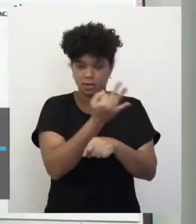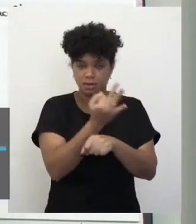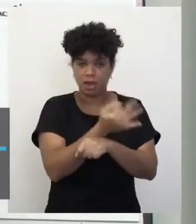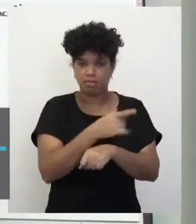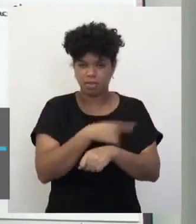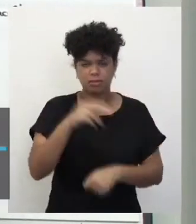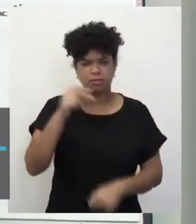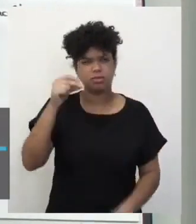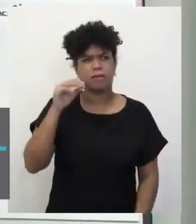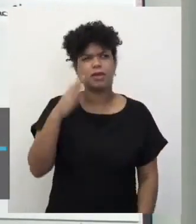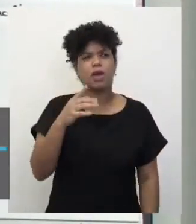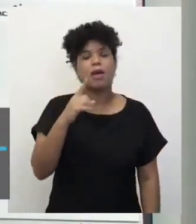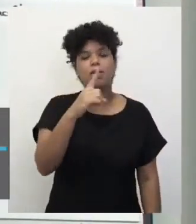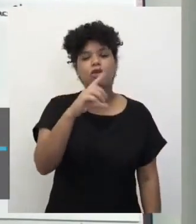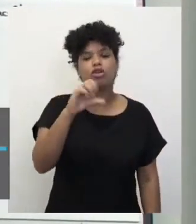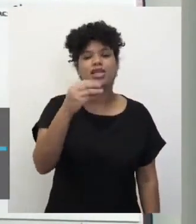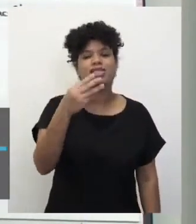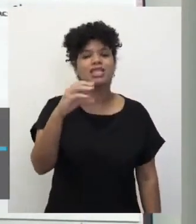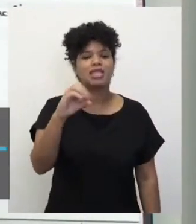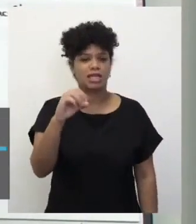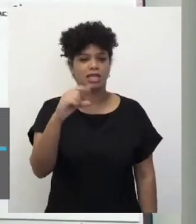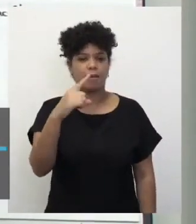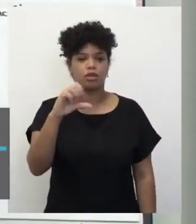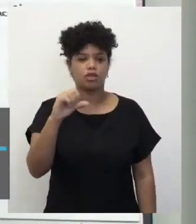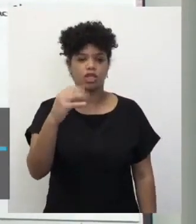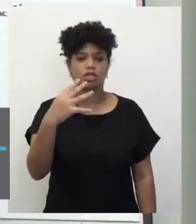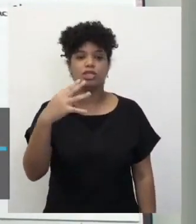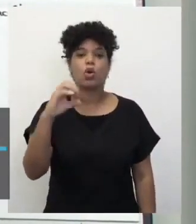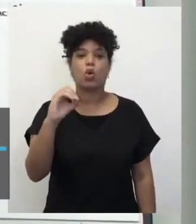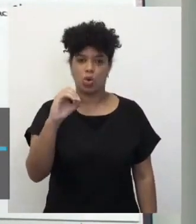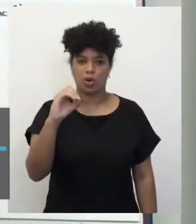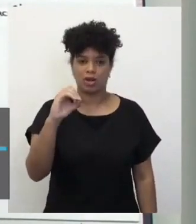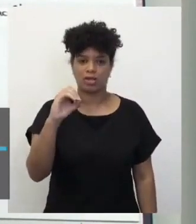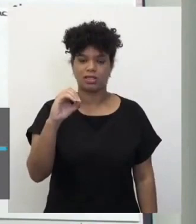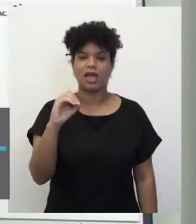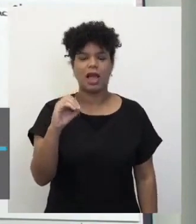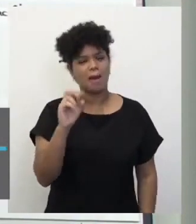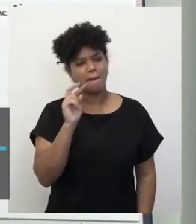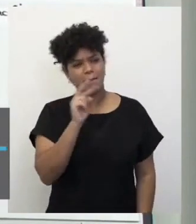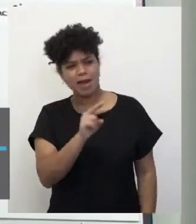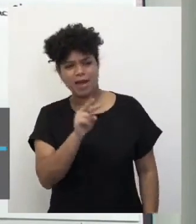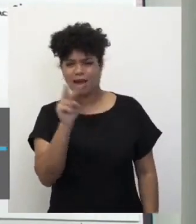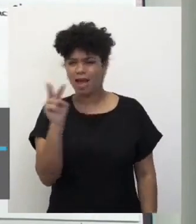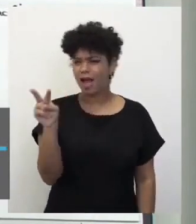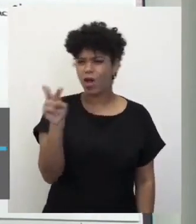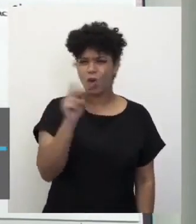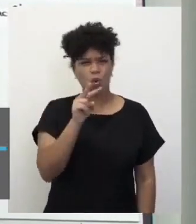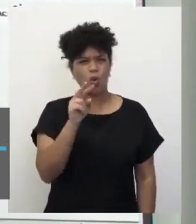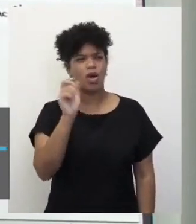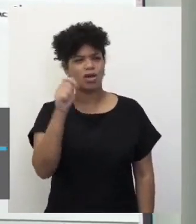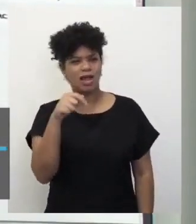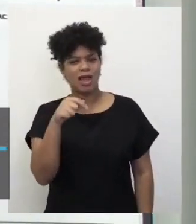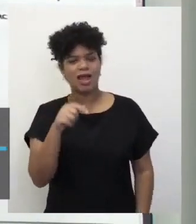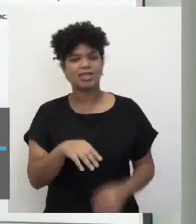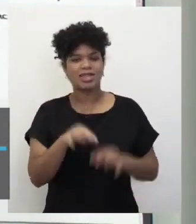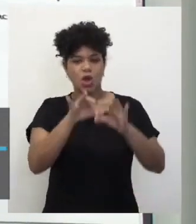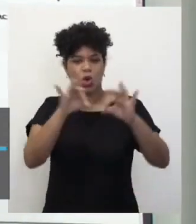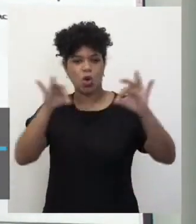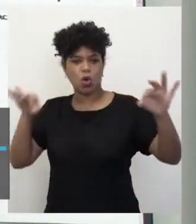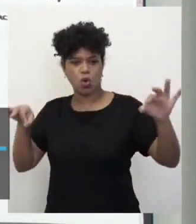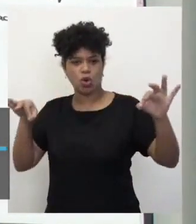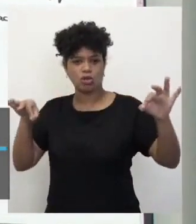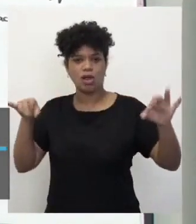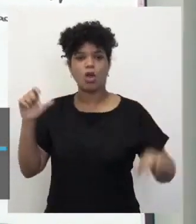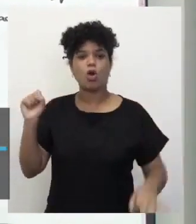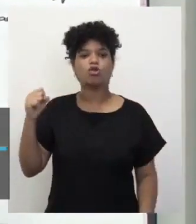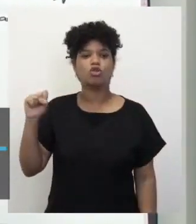né, já de 1930, 1940, mesmo assim eles imitam muito o estilo da Estação da Luz, que é do 1800 e pouco,